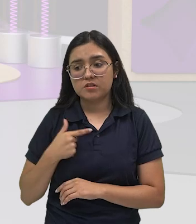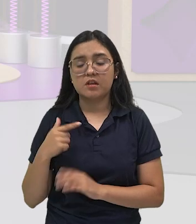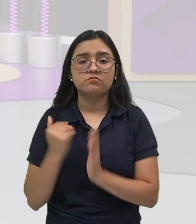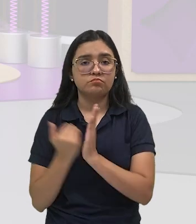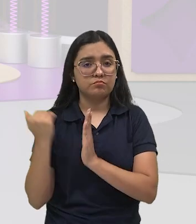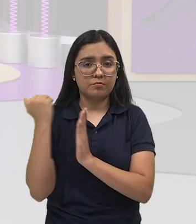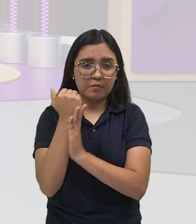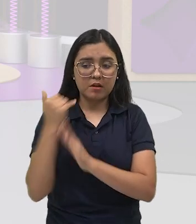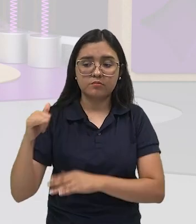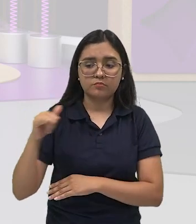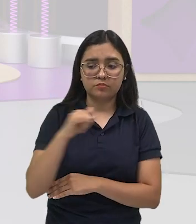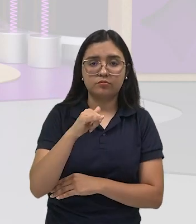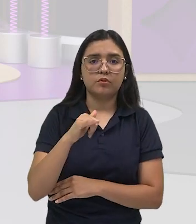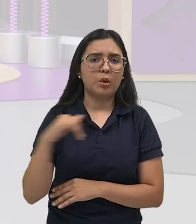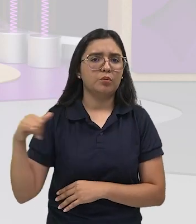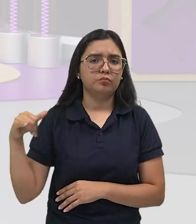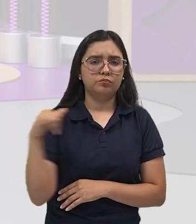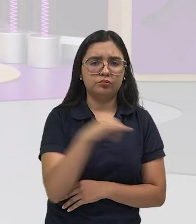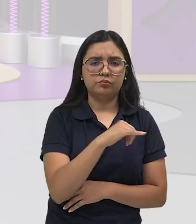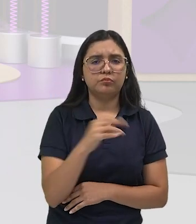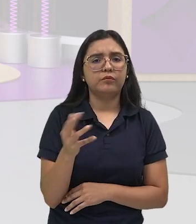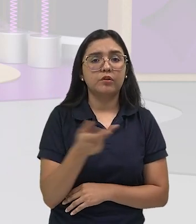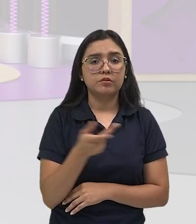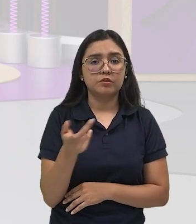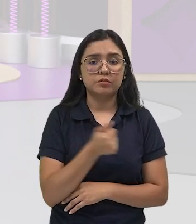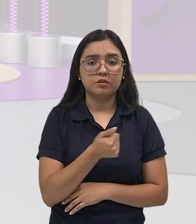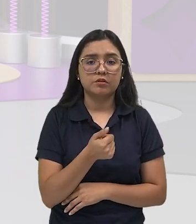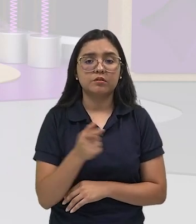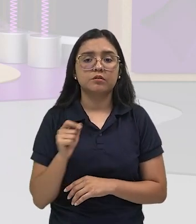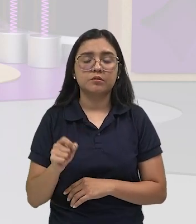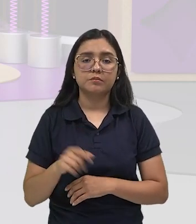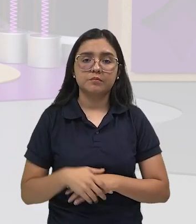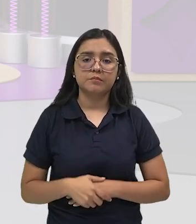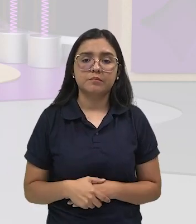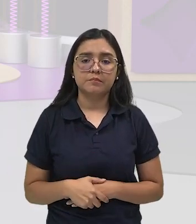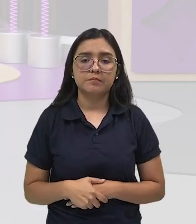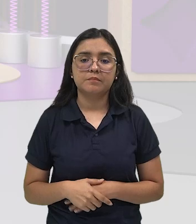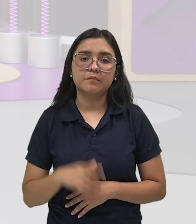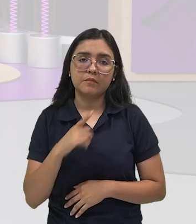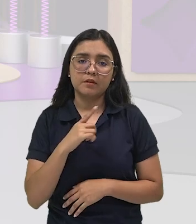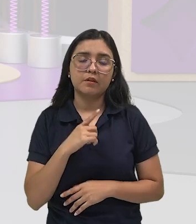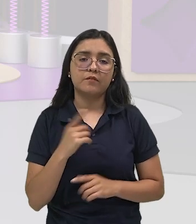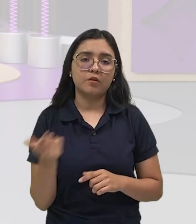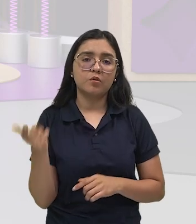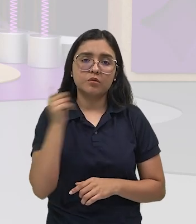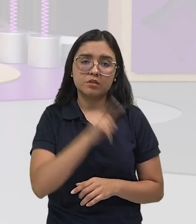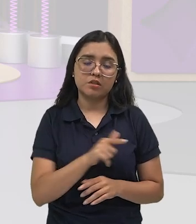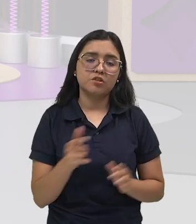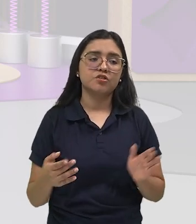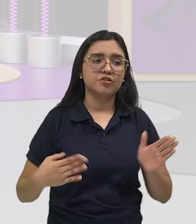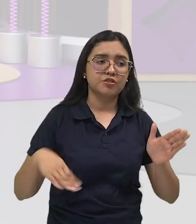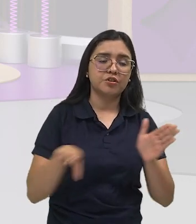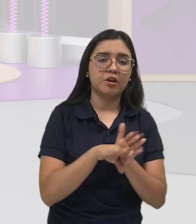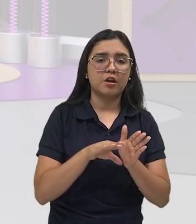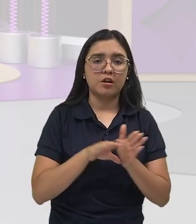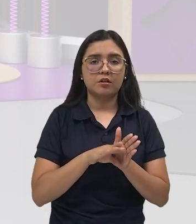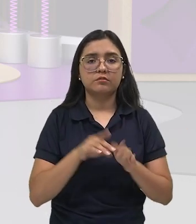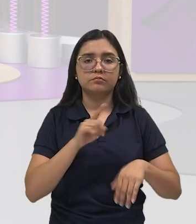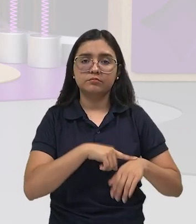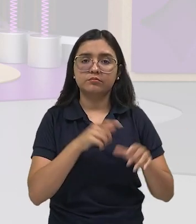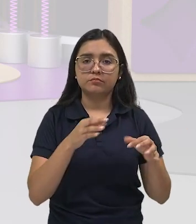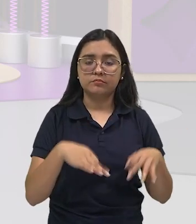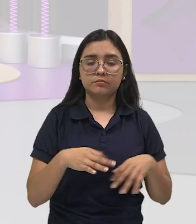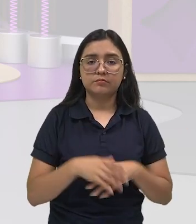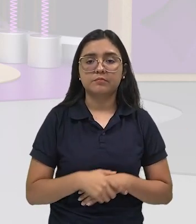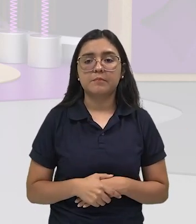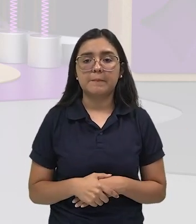avião. E ao aumentar a velocidade do avião, ele basicamente vai compensar, né? Vai acabar chegando. Por quê? Porque o tempo